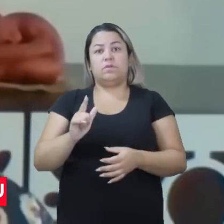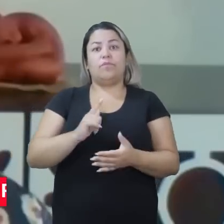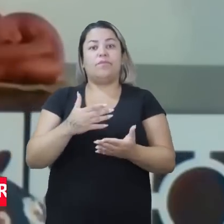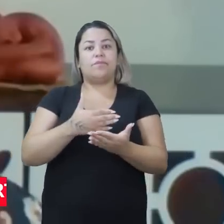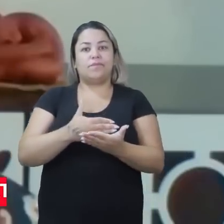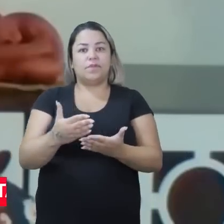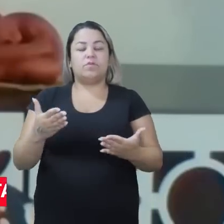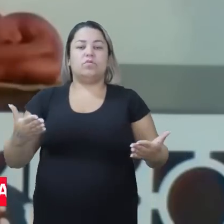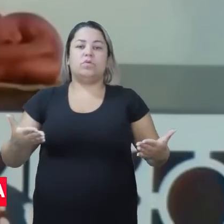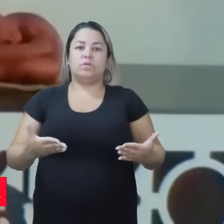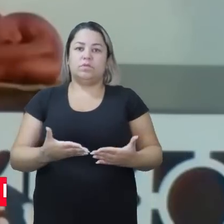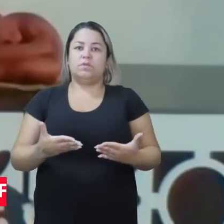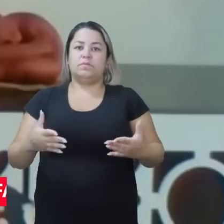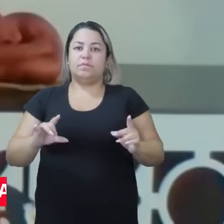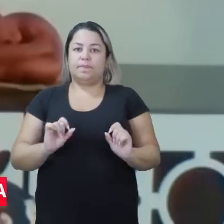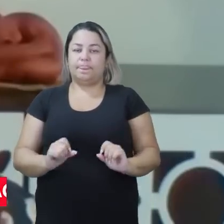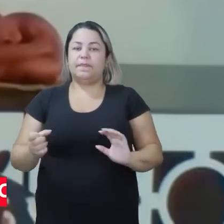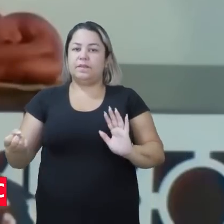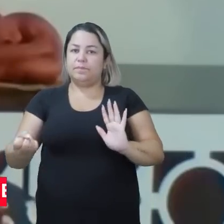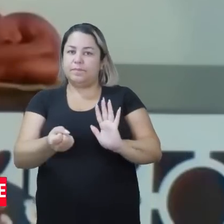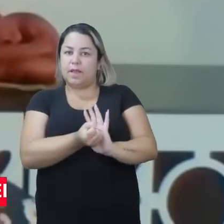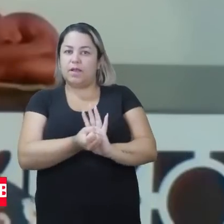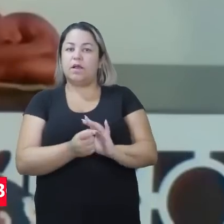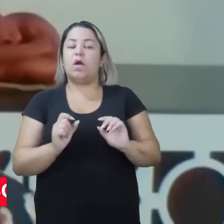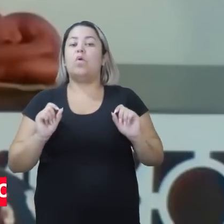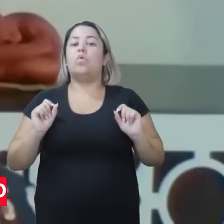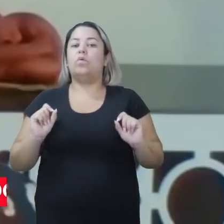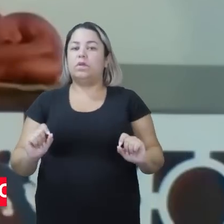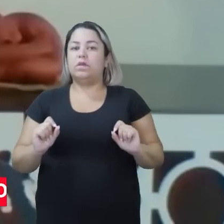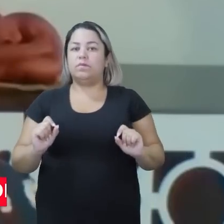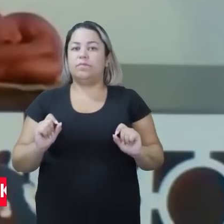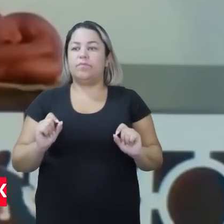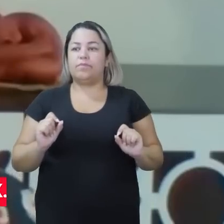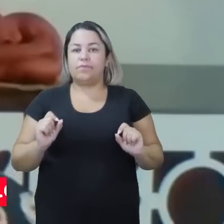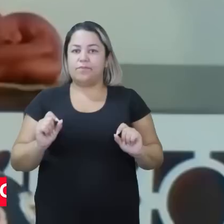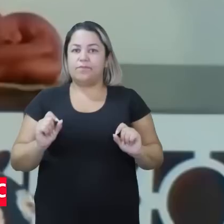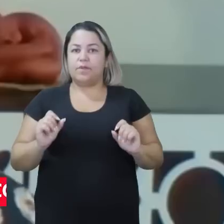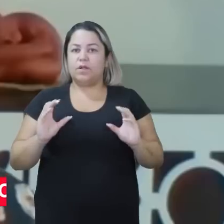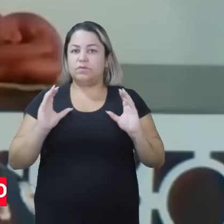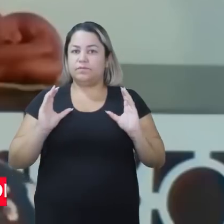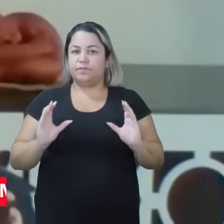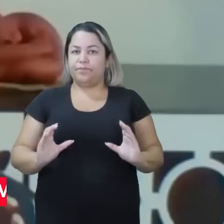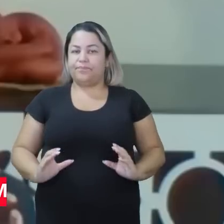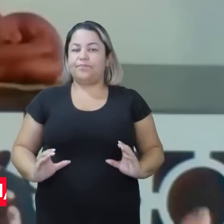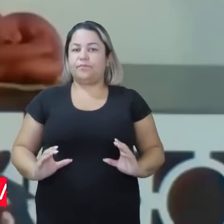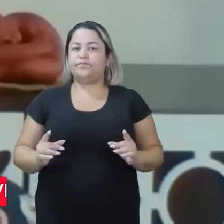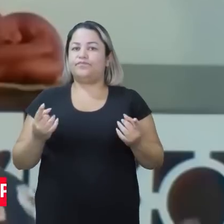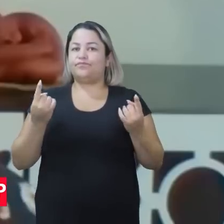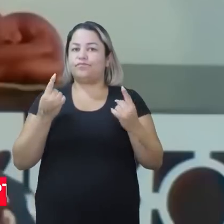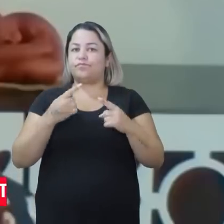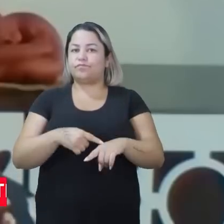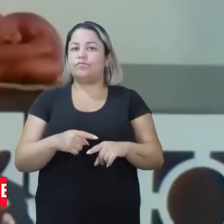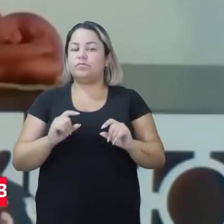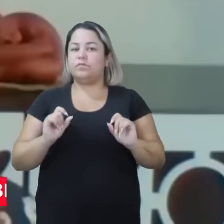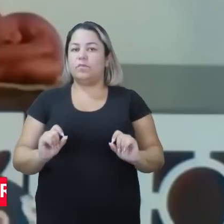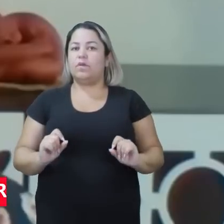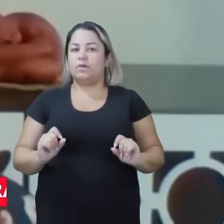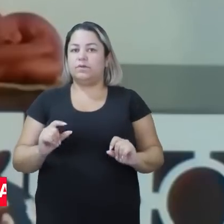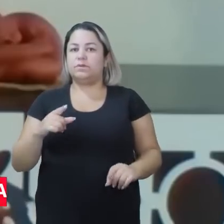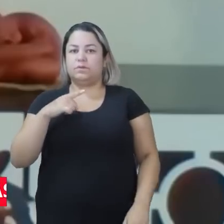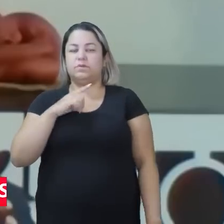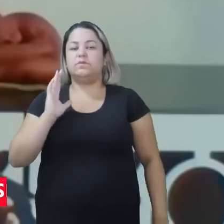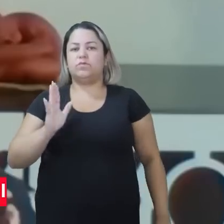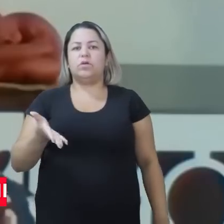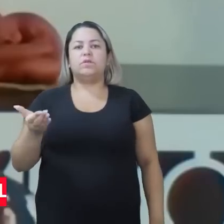hoje, ele marca exatamente essa postura contrária à postura que a gente já teve